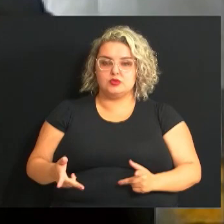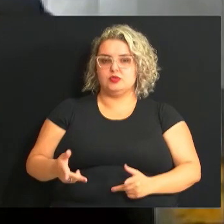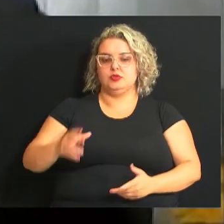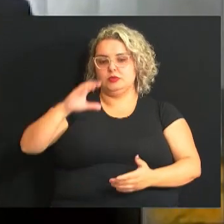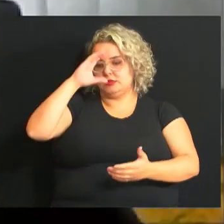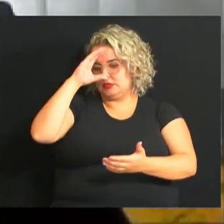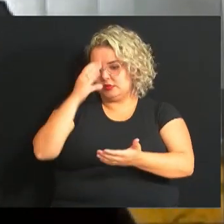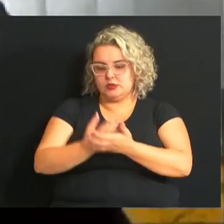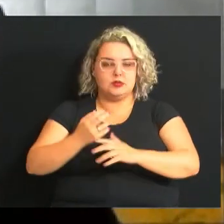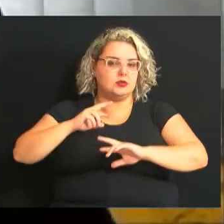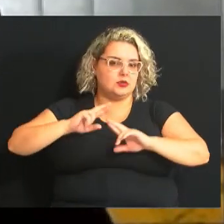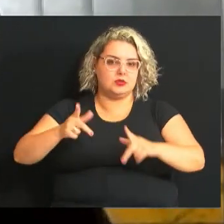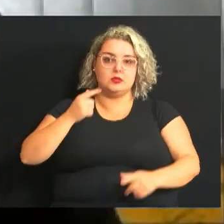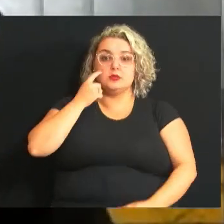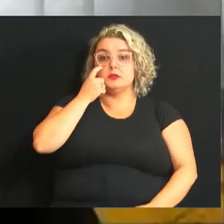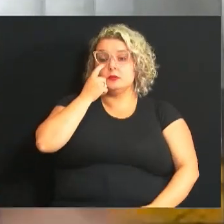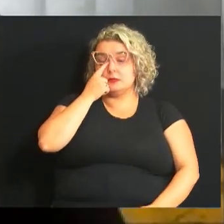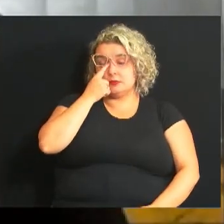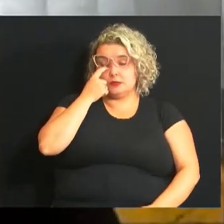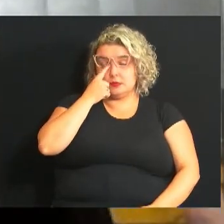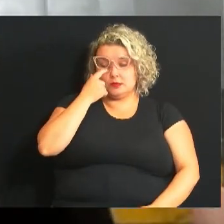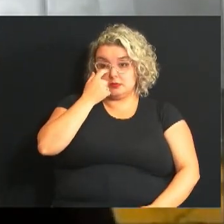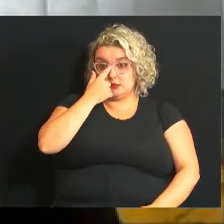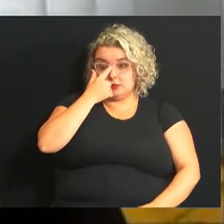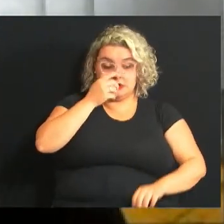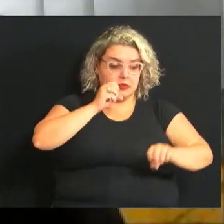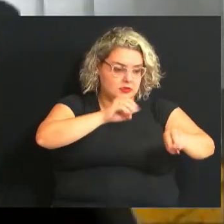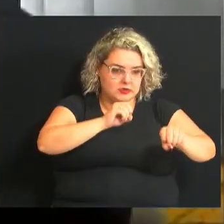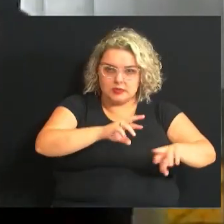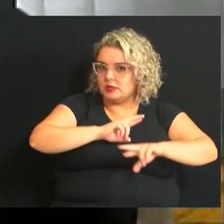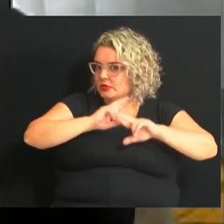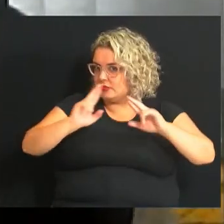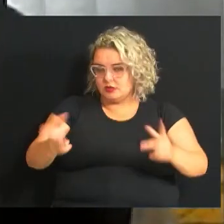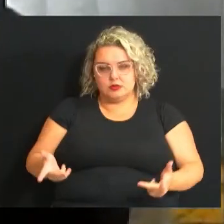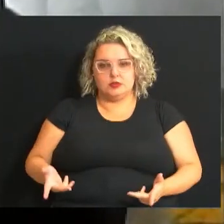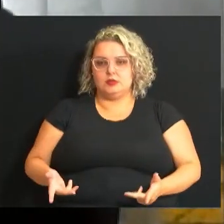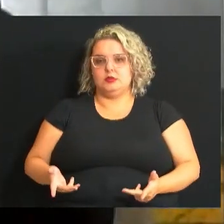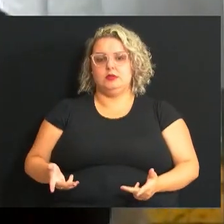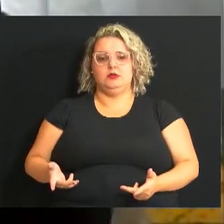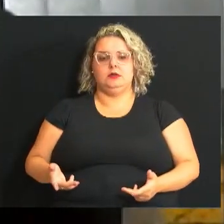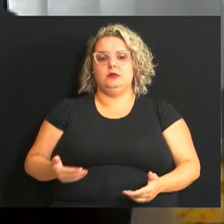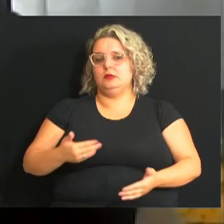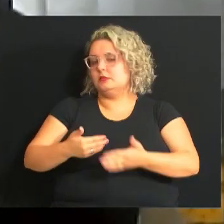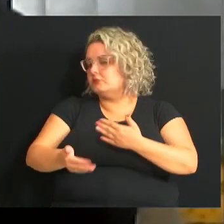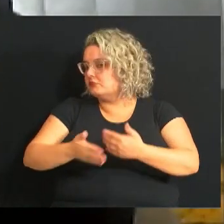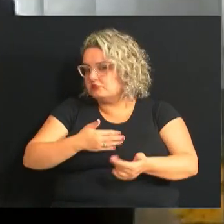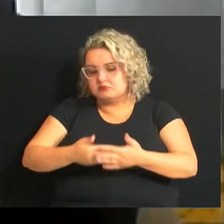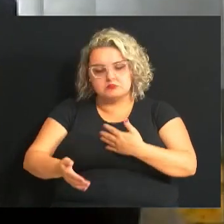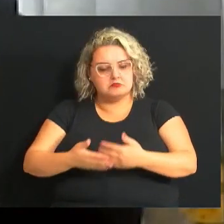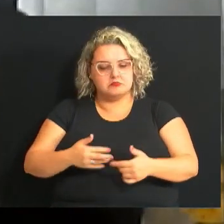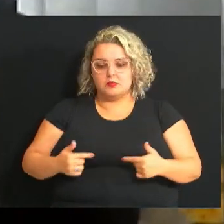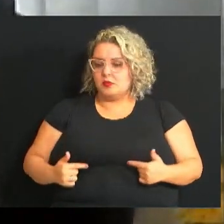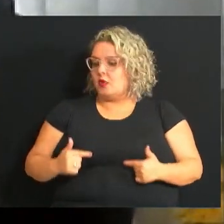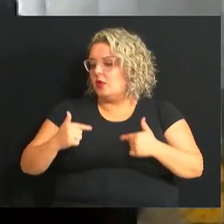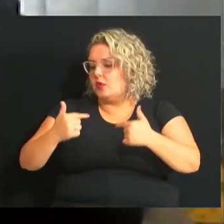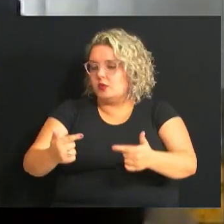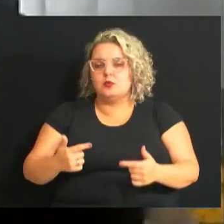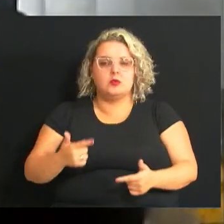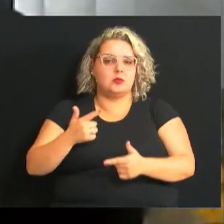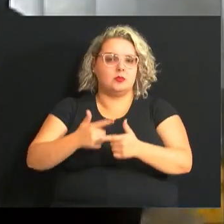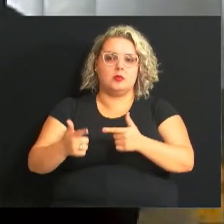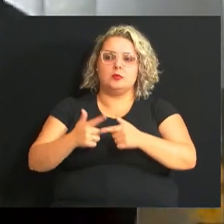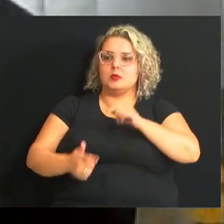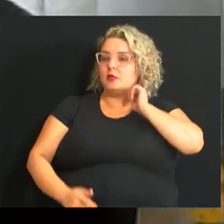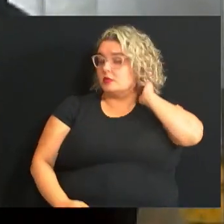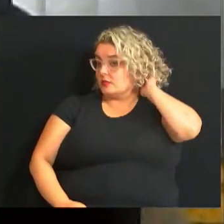criação diferente. E aí, independente da circunstância, né, que você, do ponto de partida, que você está